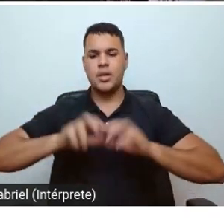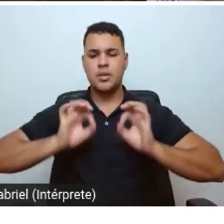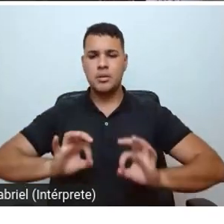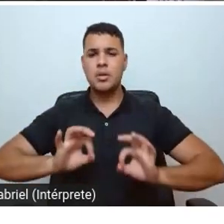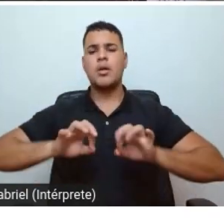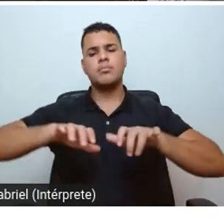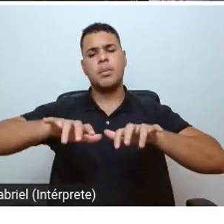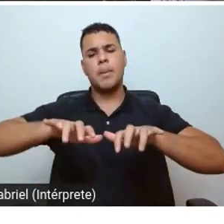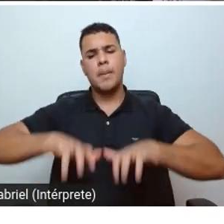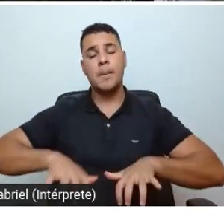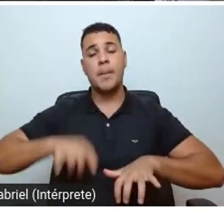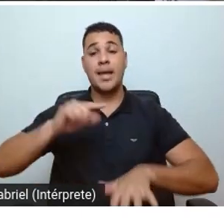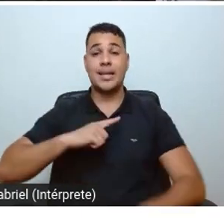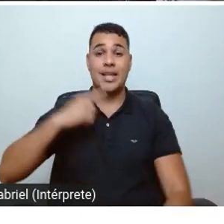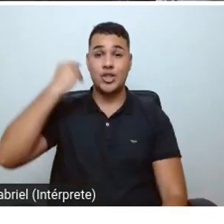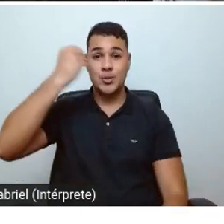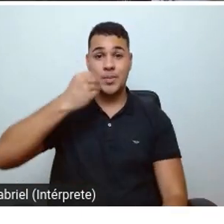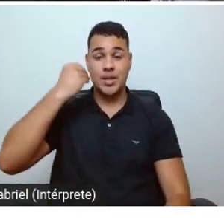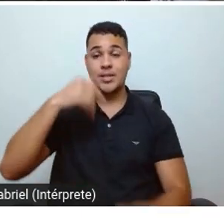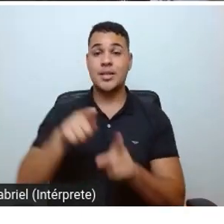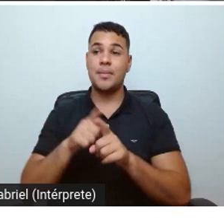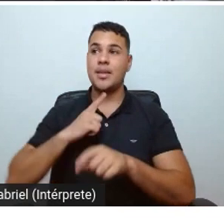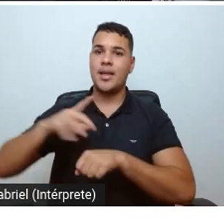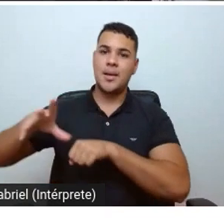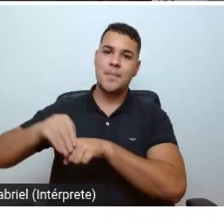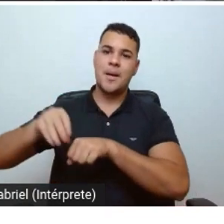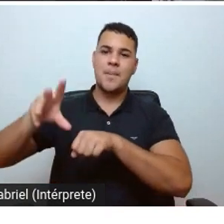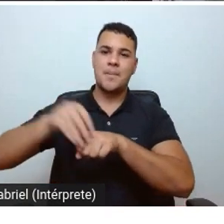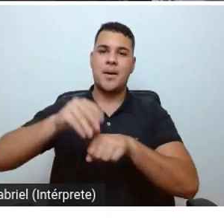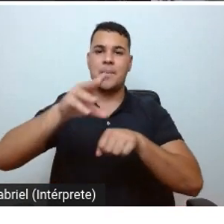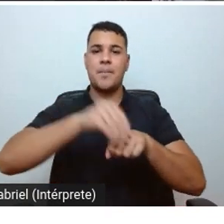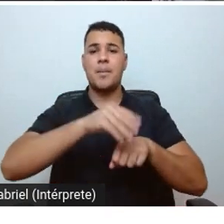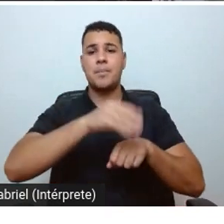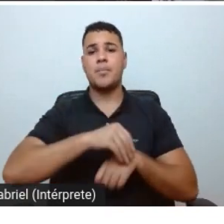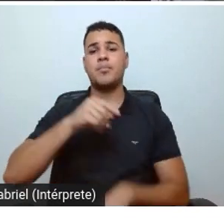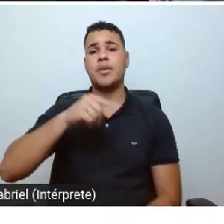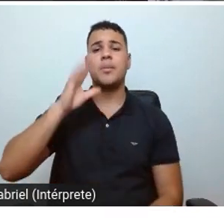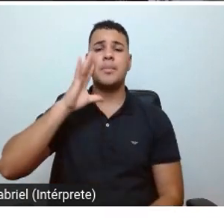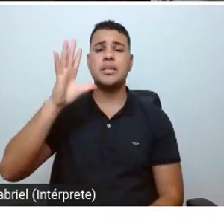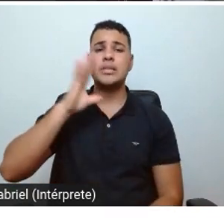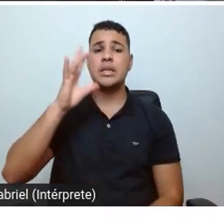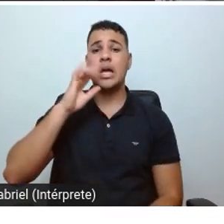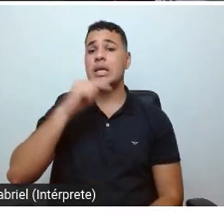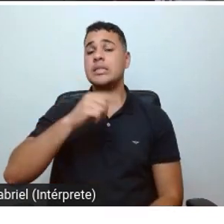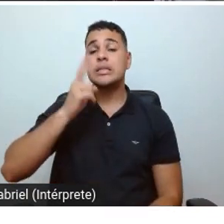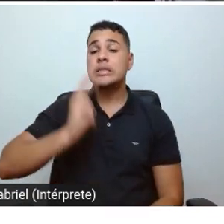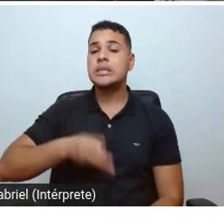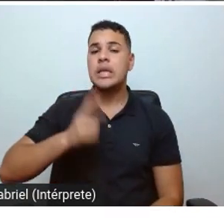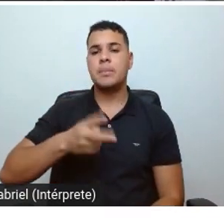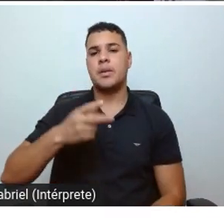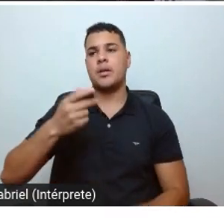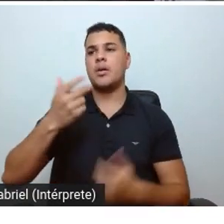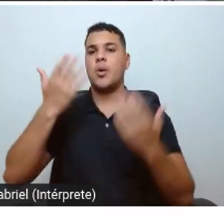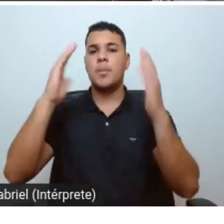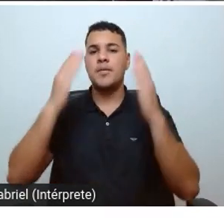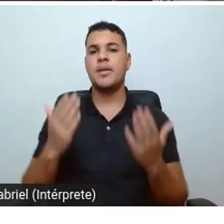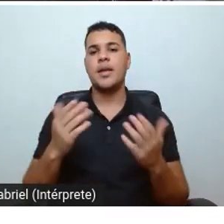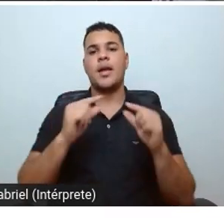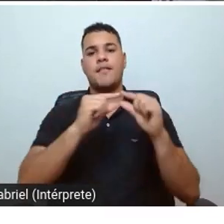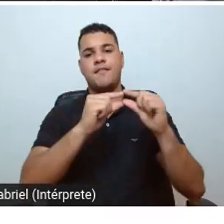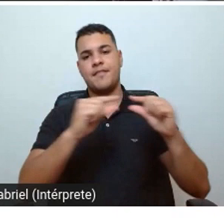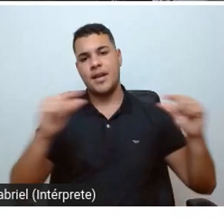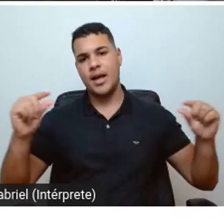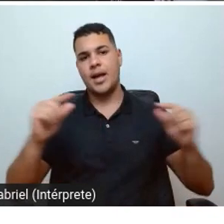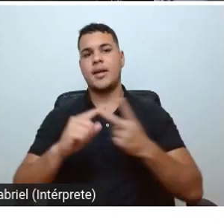adquirir a experiência, imagina-se que é sempre uma avaliação unitária, né? Ele vai avaliar as frases, ele de